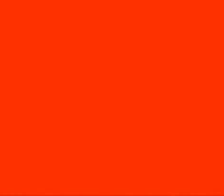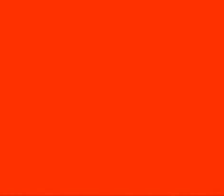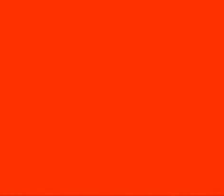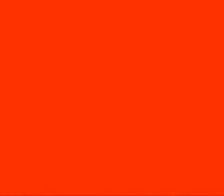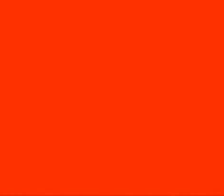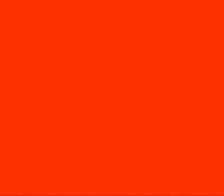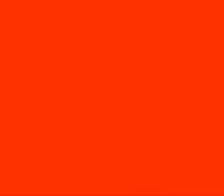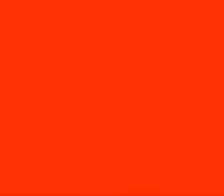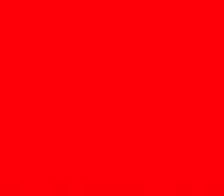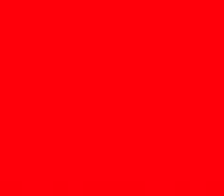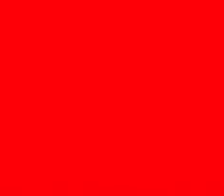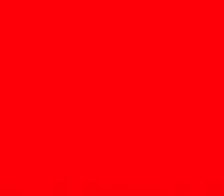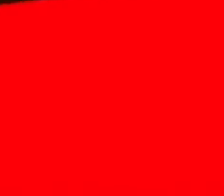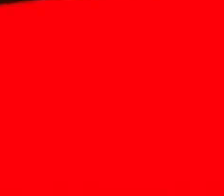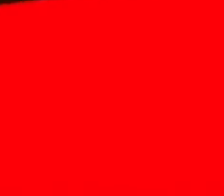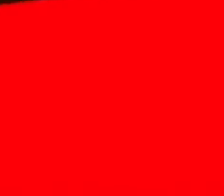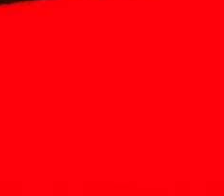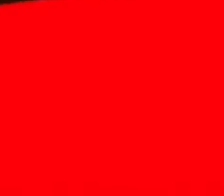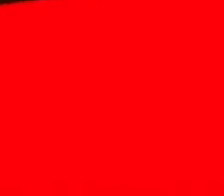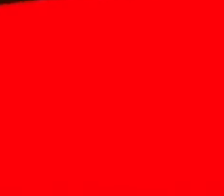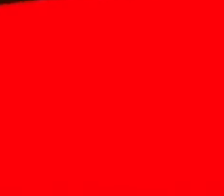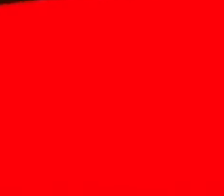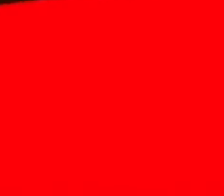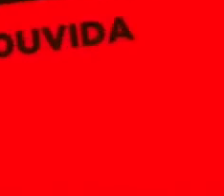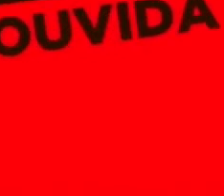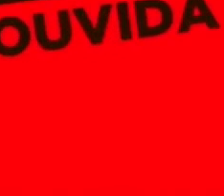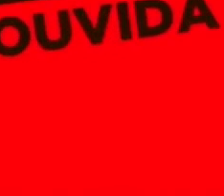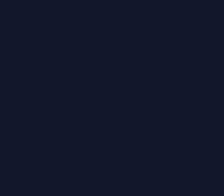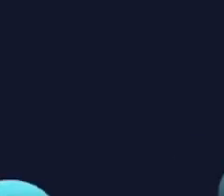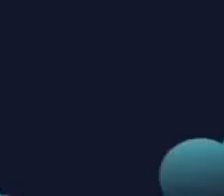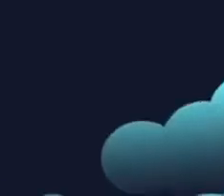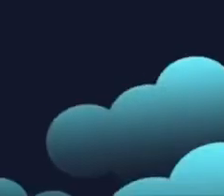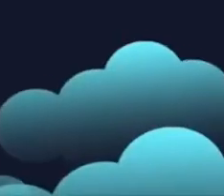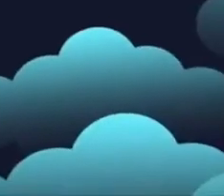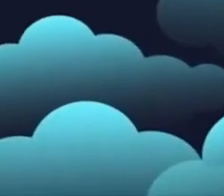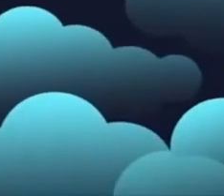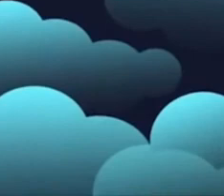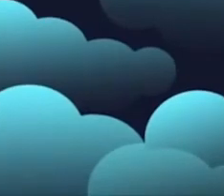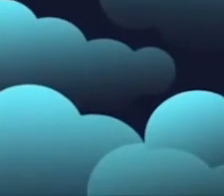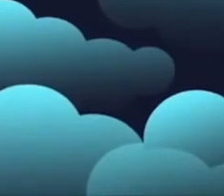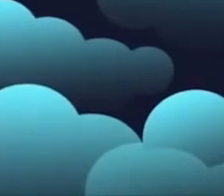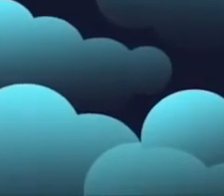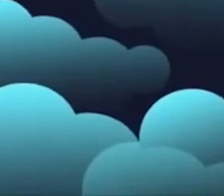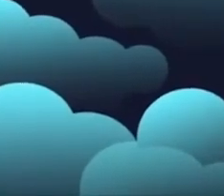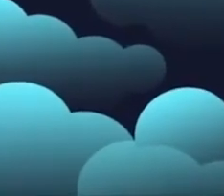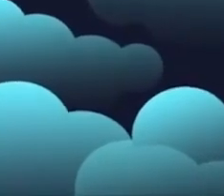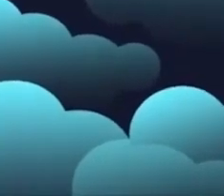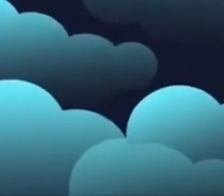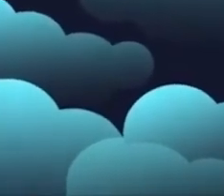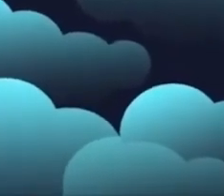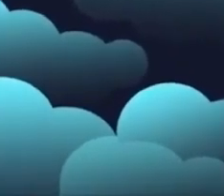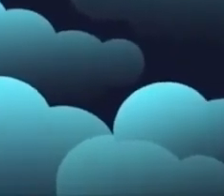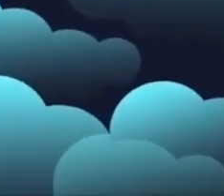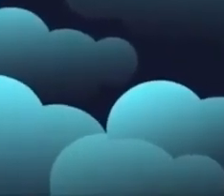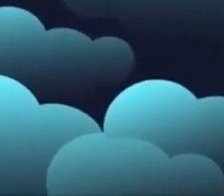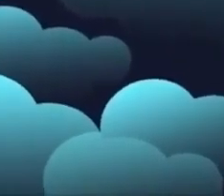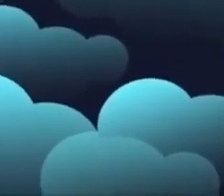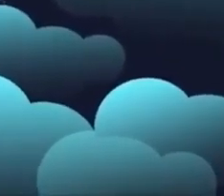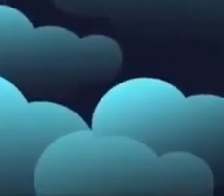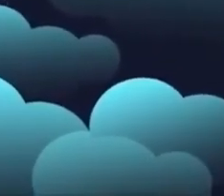batalhando pra vencer. Tenho voz pra ser ouvida, tenho sonhos pra